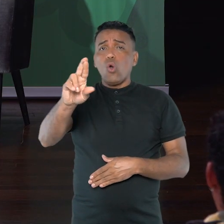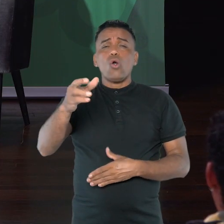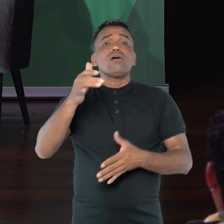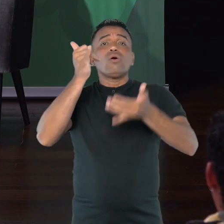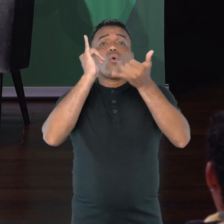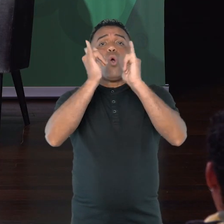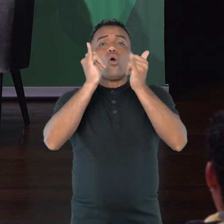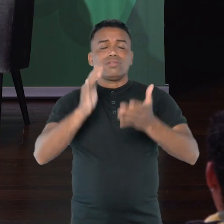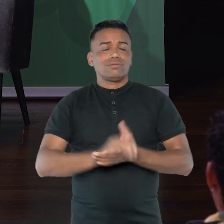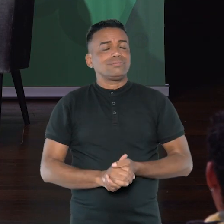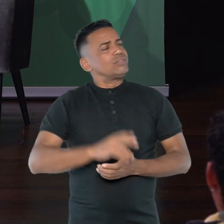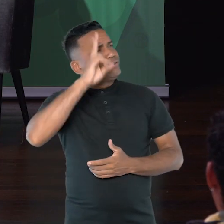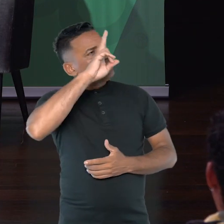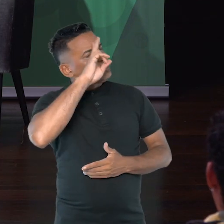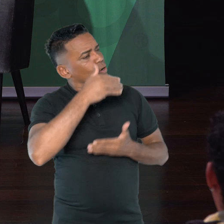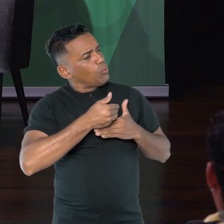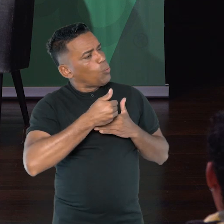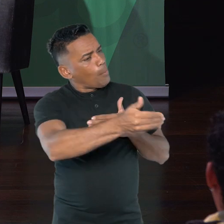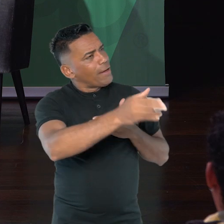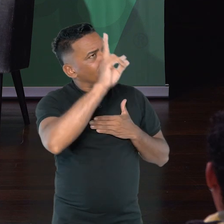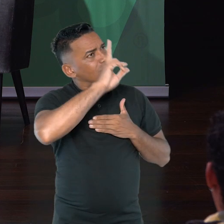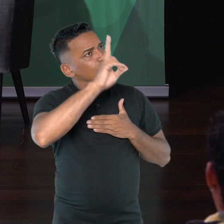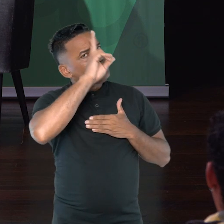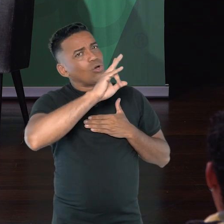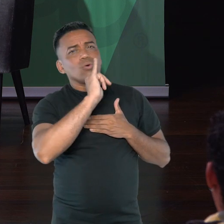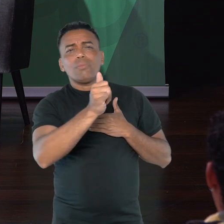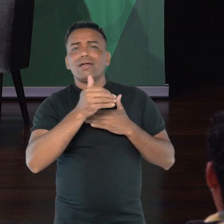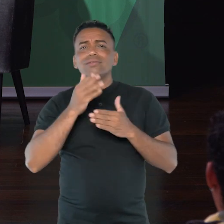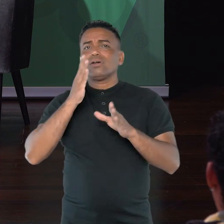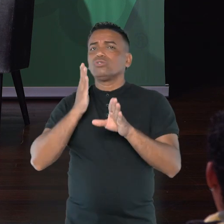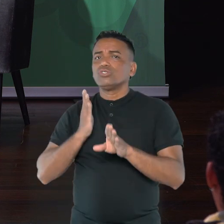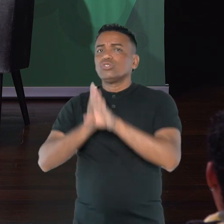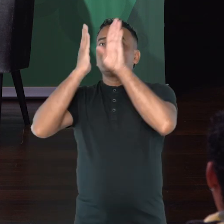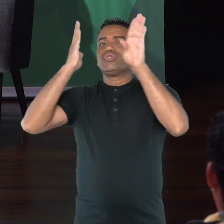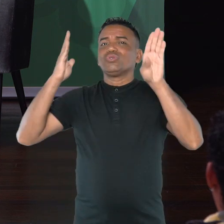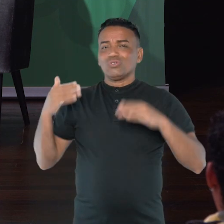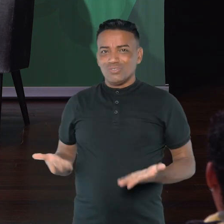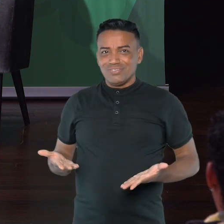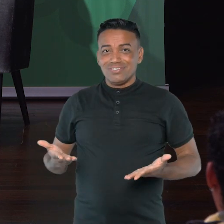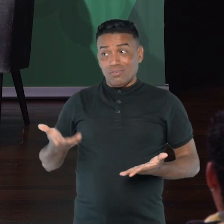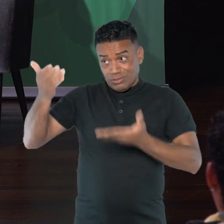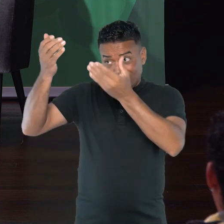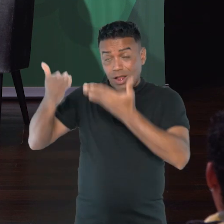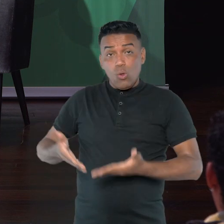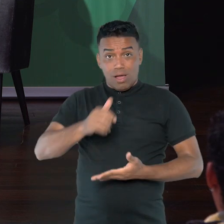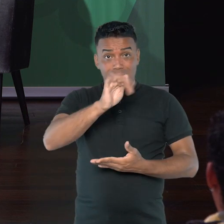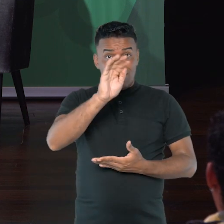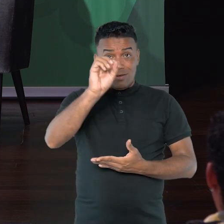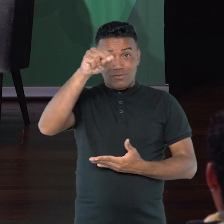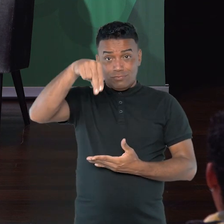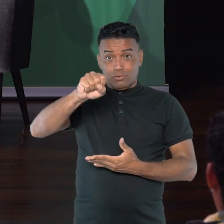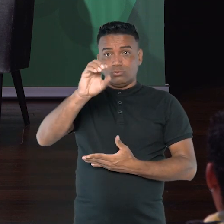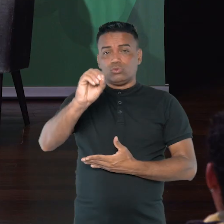Essa história começa com a descoberta, exatamente o que você falou, Afonso. Na verdade,